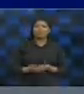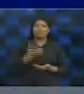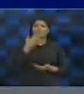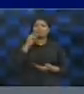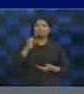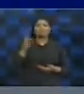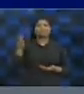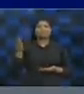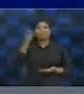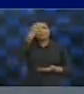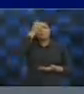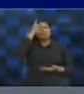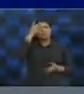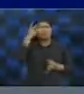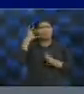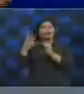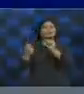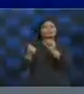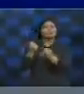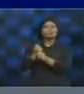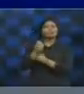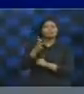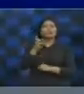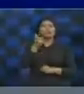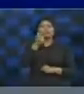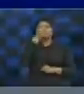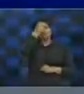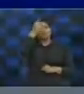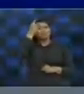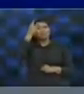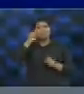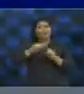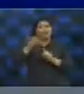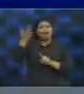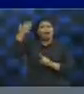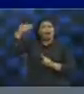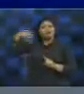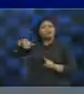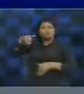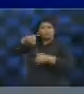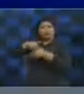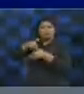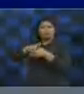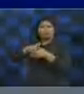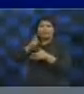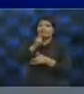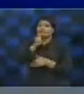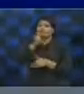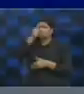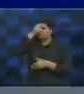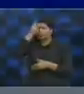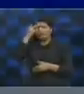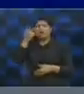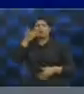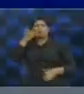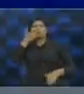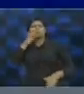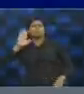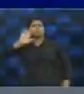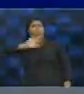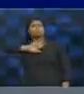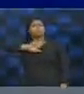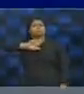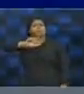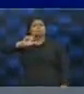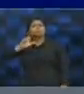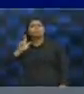4 anos... que não cumpriu nada do que prometeu na campanha anterior, que passou 4 anos choramingando por falta de dinheiro, que